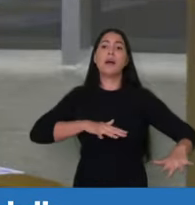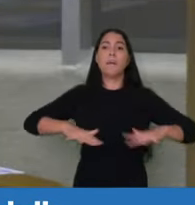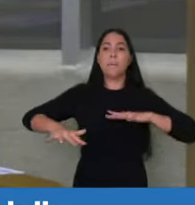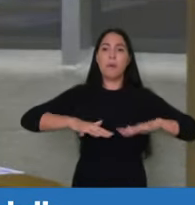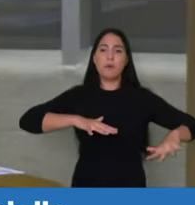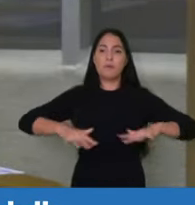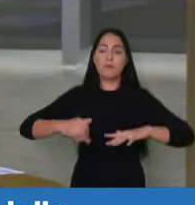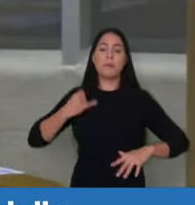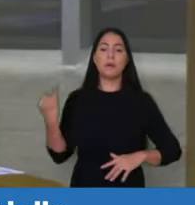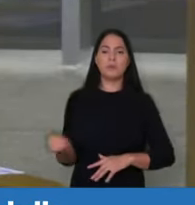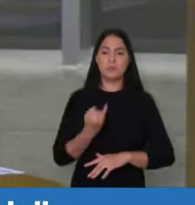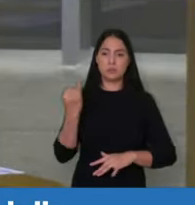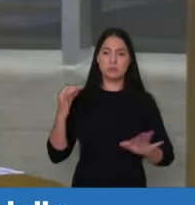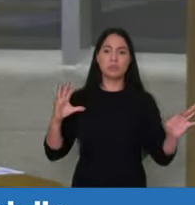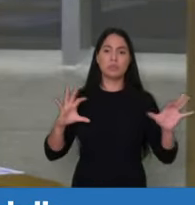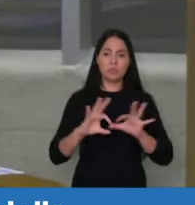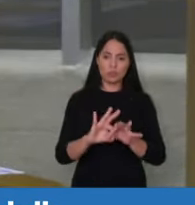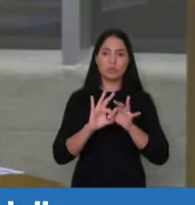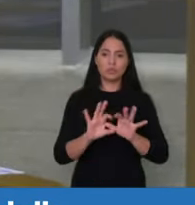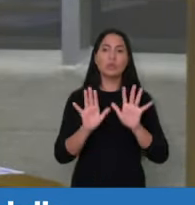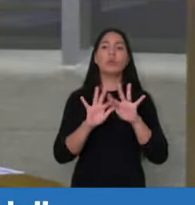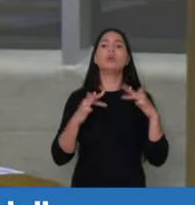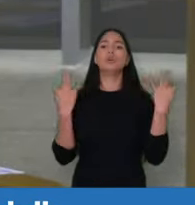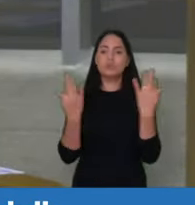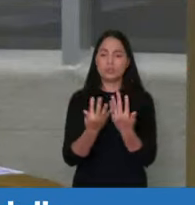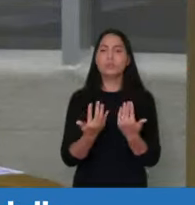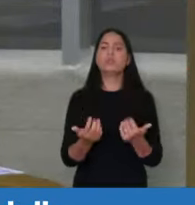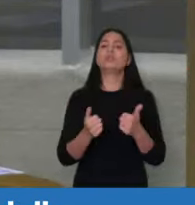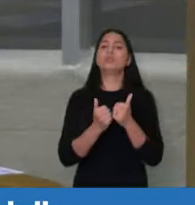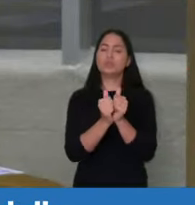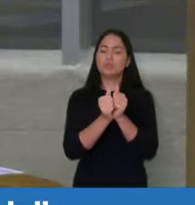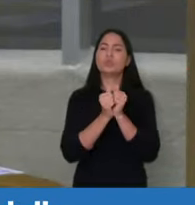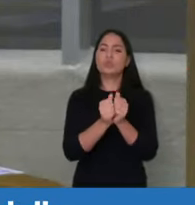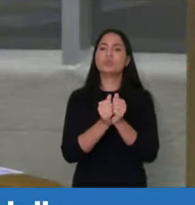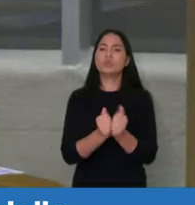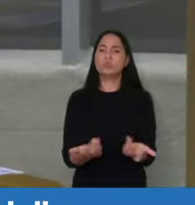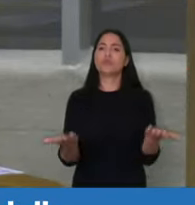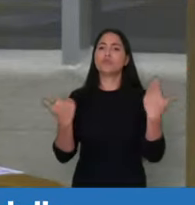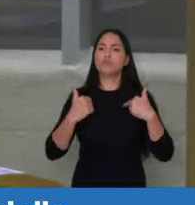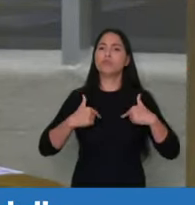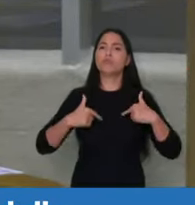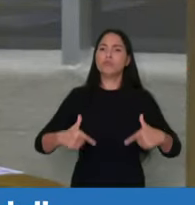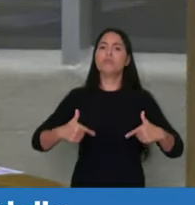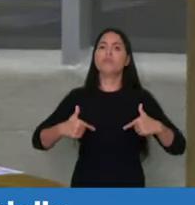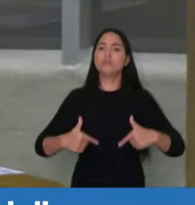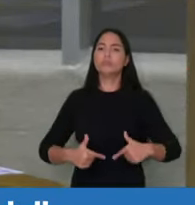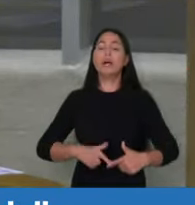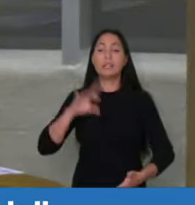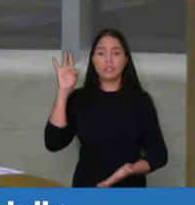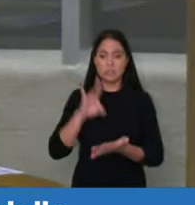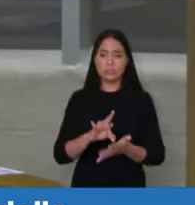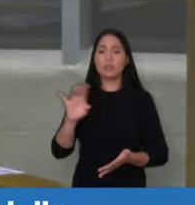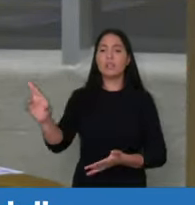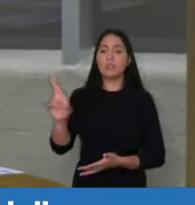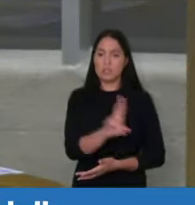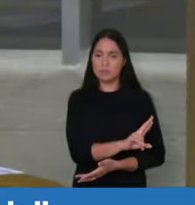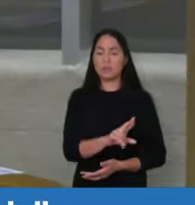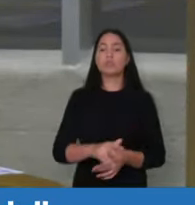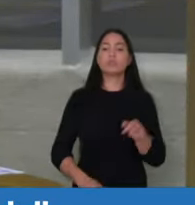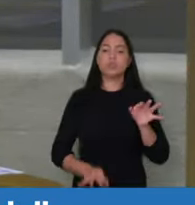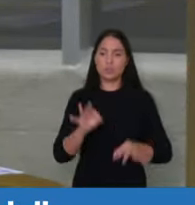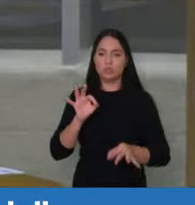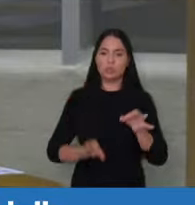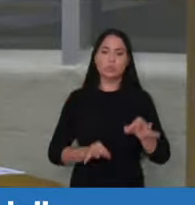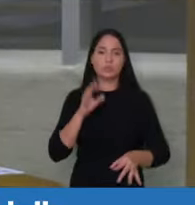e caminhando junto com as famílias, caminhando junto com a gente, para que a gente tenha efetivamente uma resposta e justiça por esses casos.